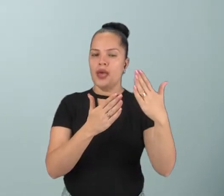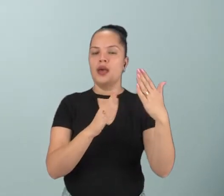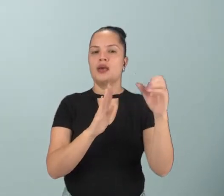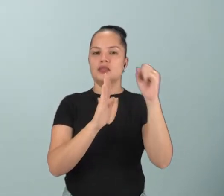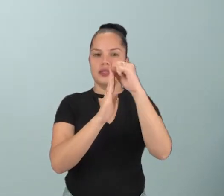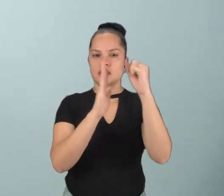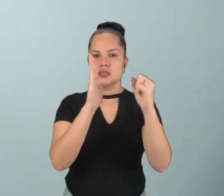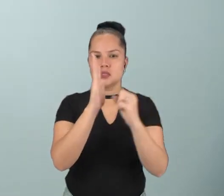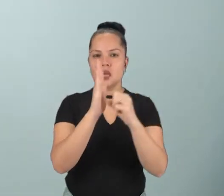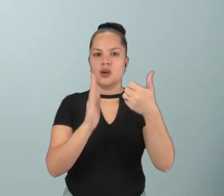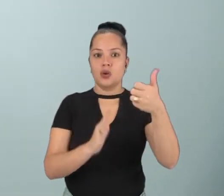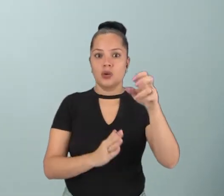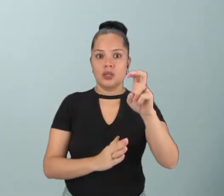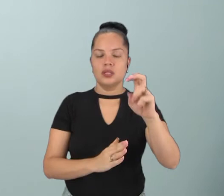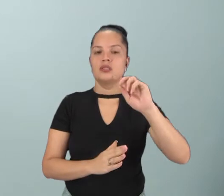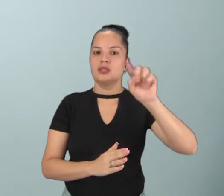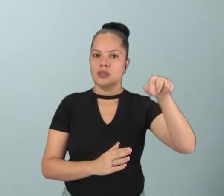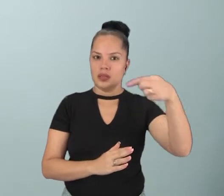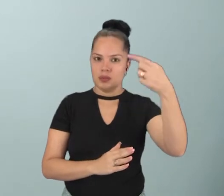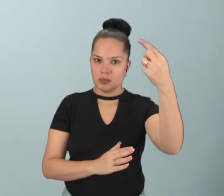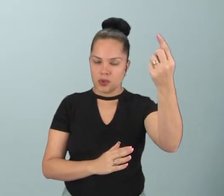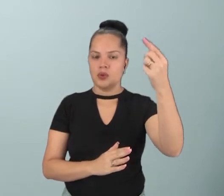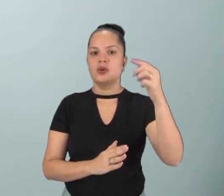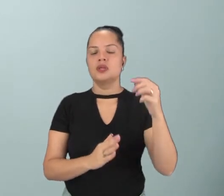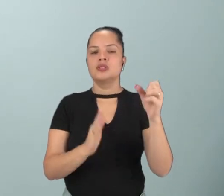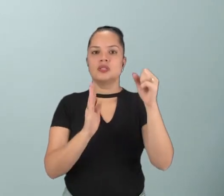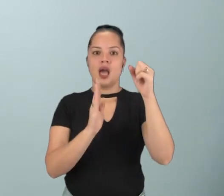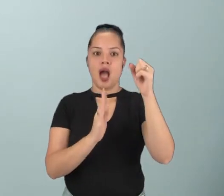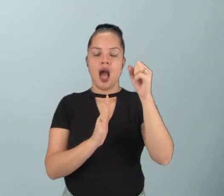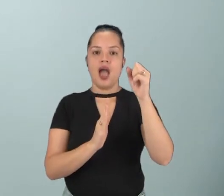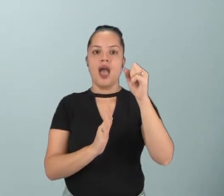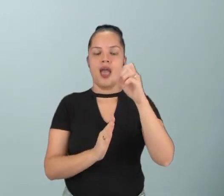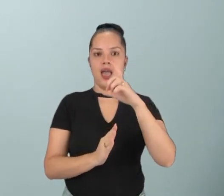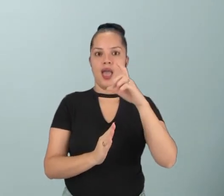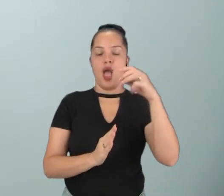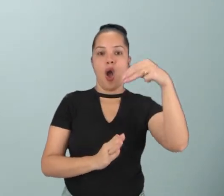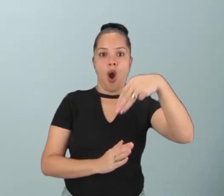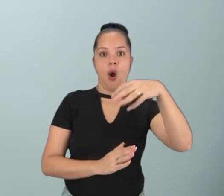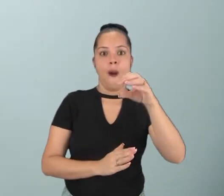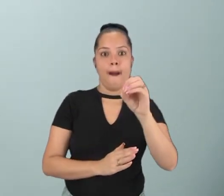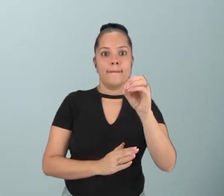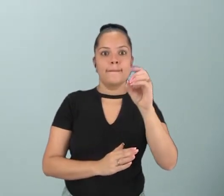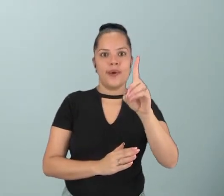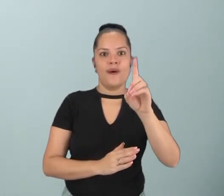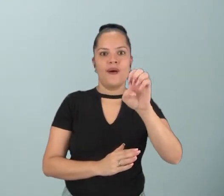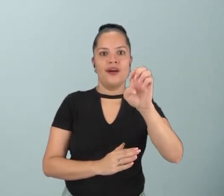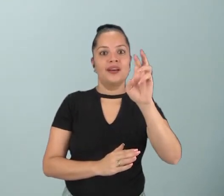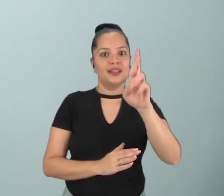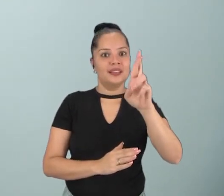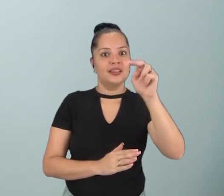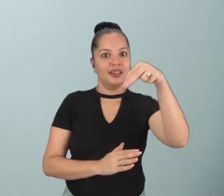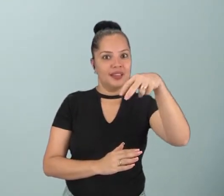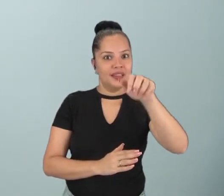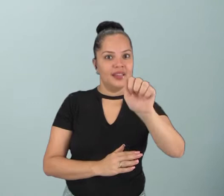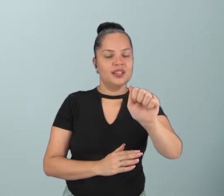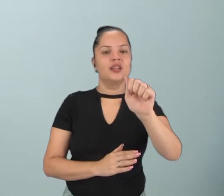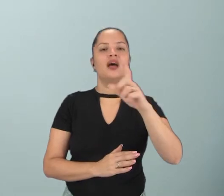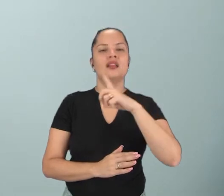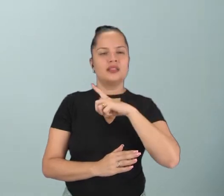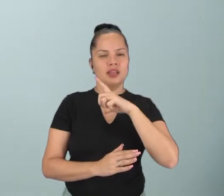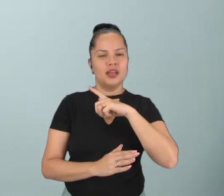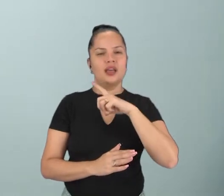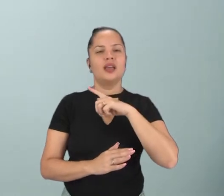Renascimento. De lá para cá, nós temos idade moderna. No início do século XX, na virada, nós temos aqueles movimentos